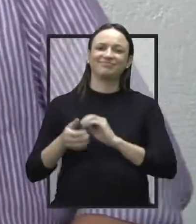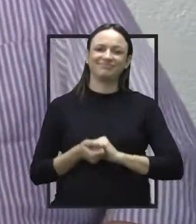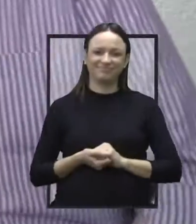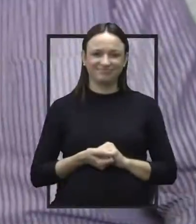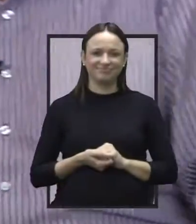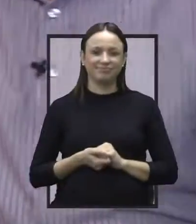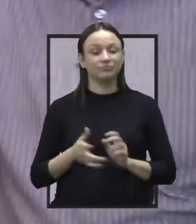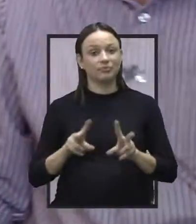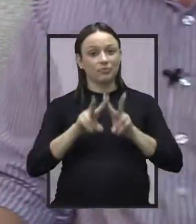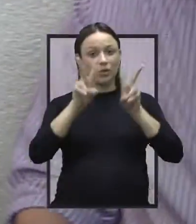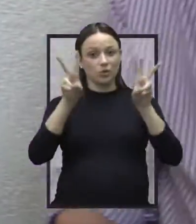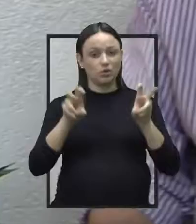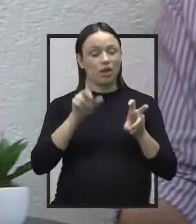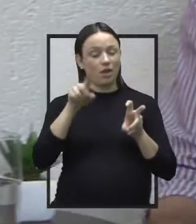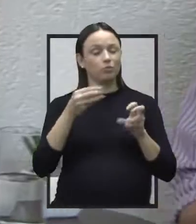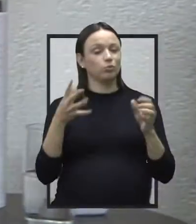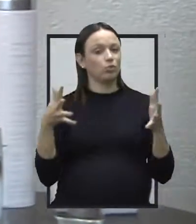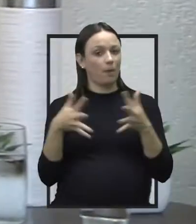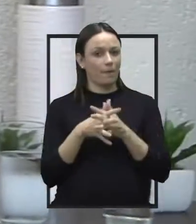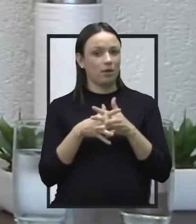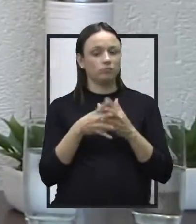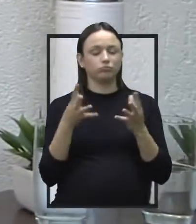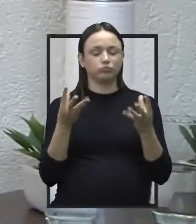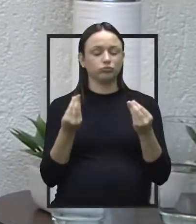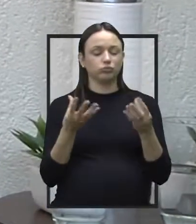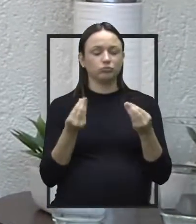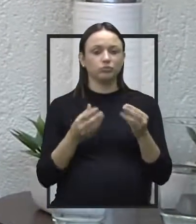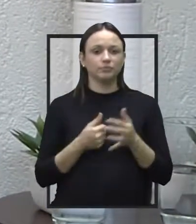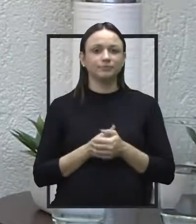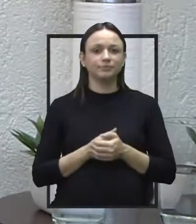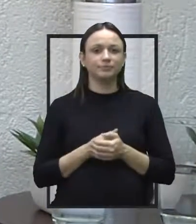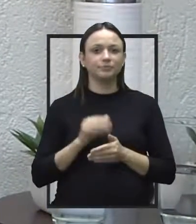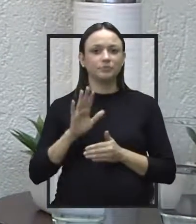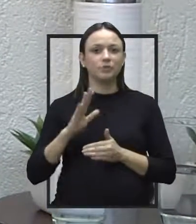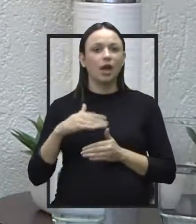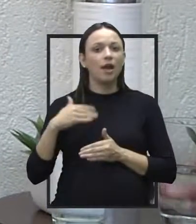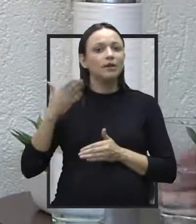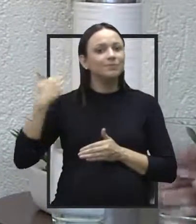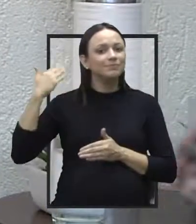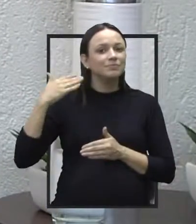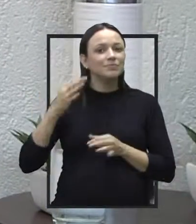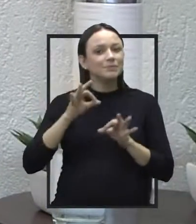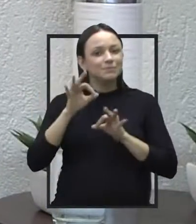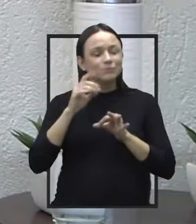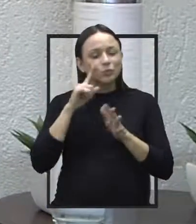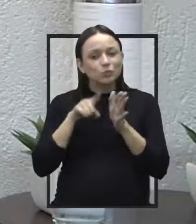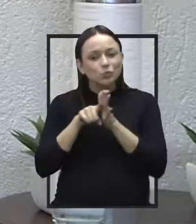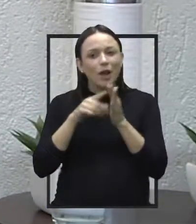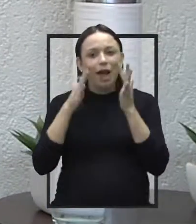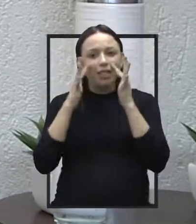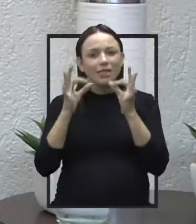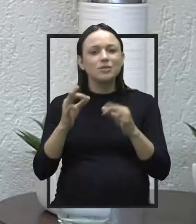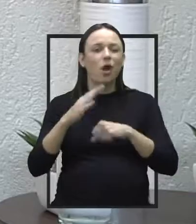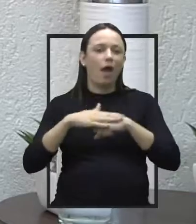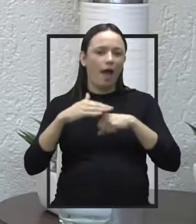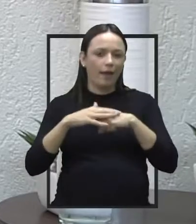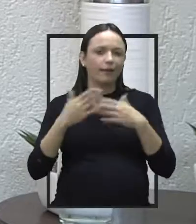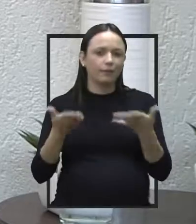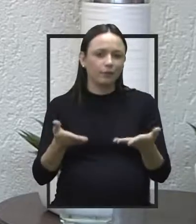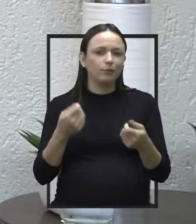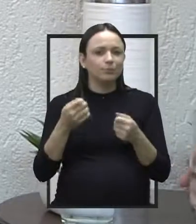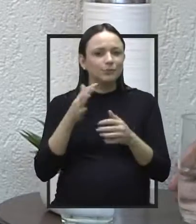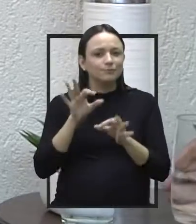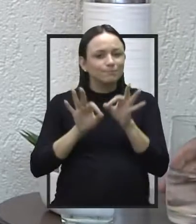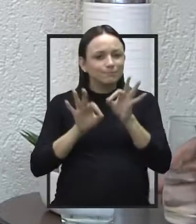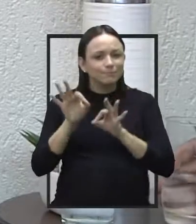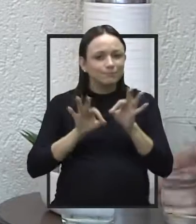Realmente é um assunto bastante complexo, né, presidente? Muito complexo. Mas que há algum tempo já precisava de uma atenção, de um carinho especial por parte da